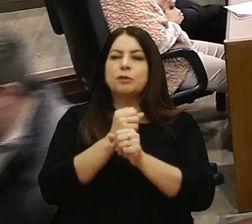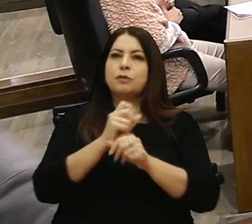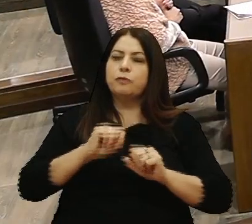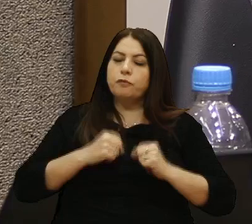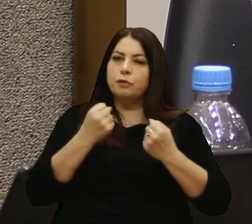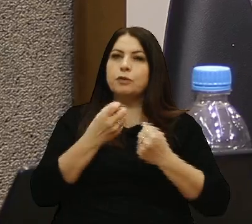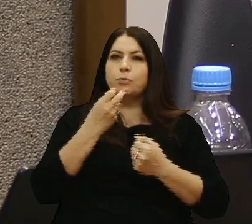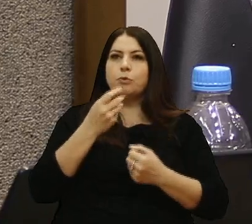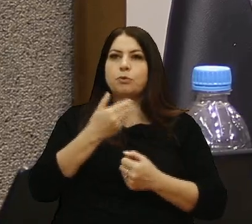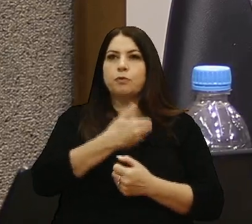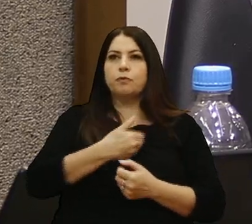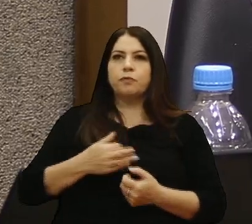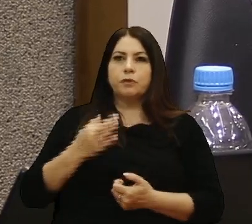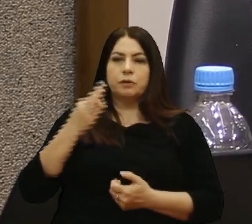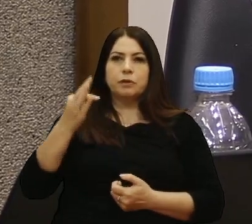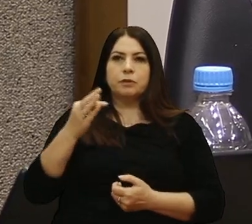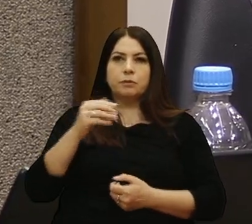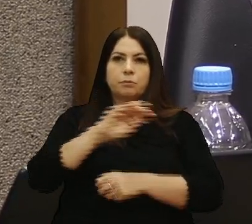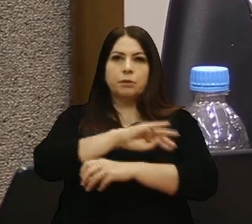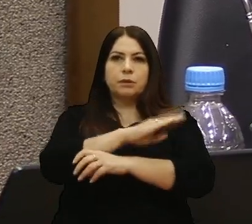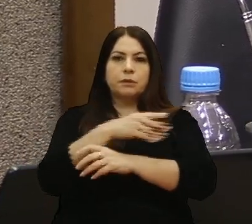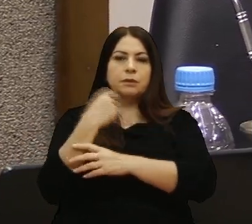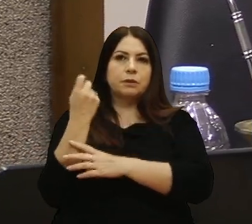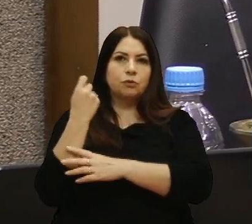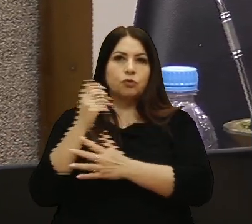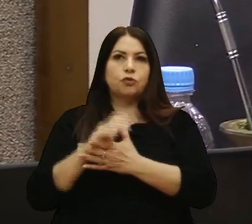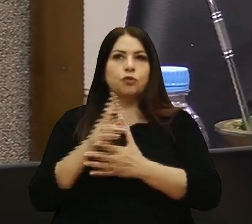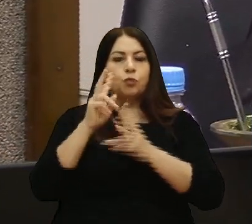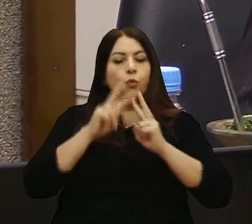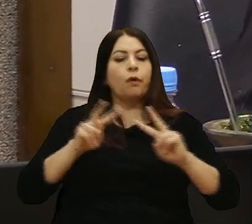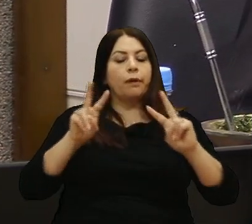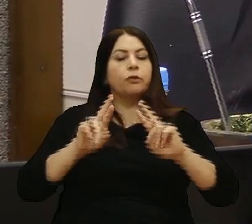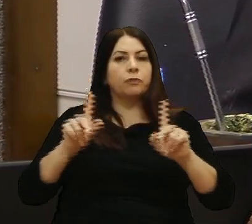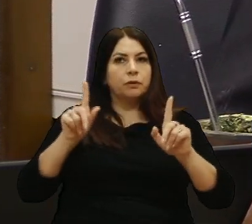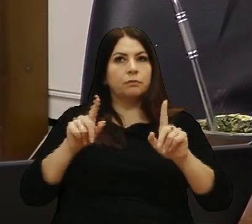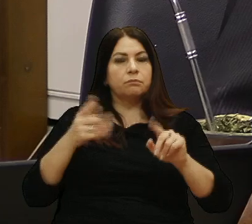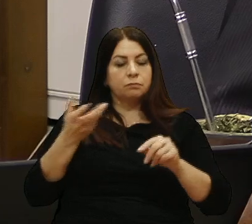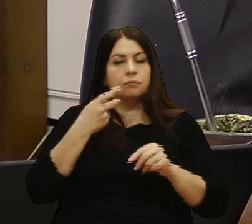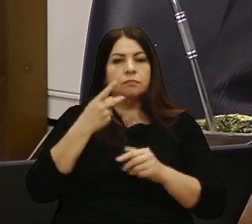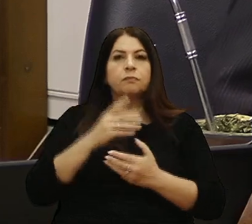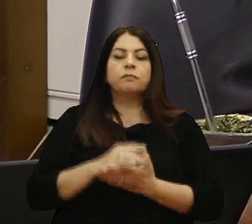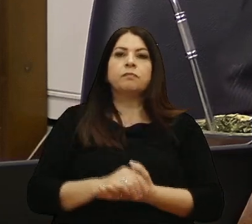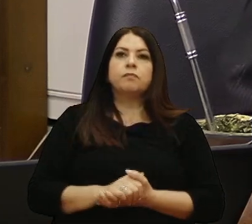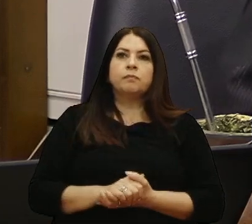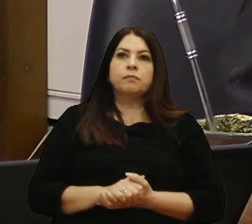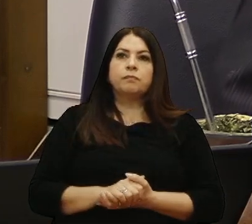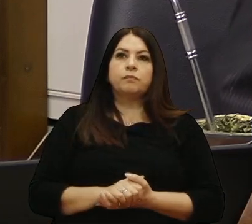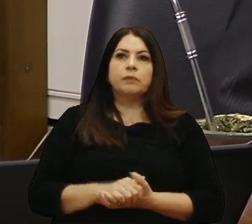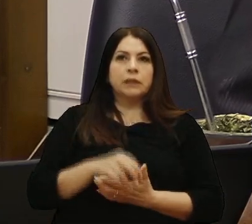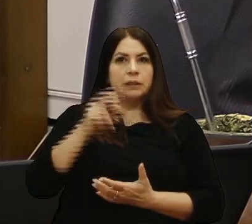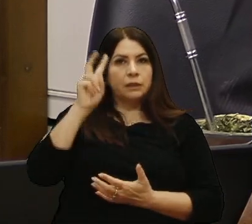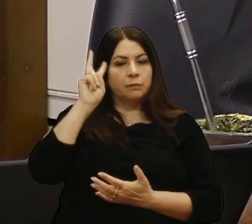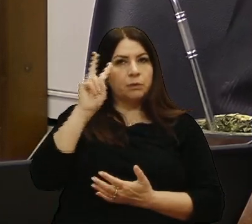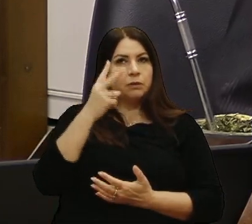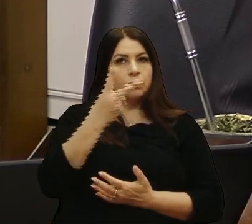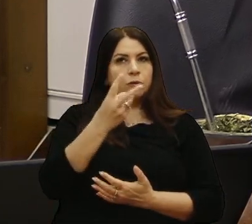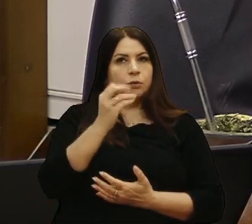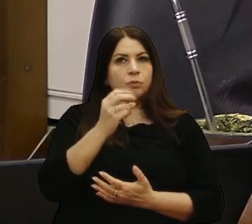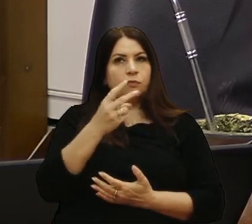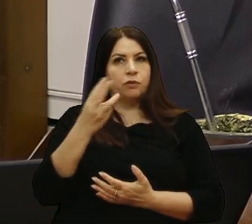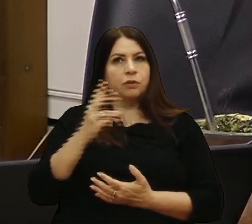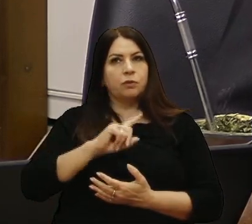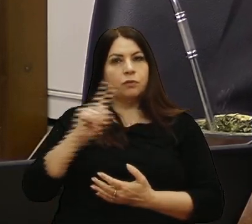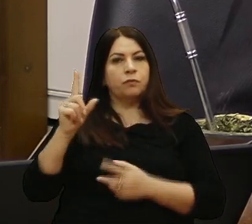está olhando para a Serra Gaúcha com um olhar diferente. Eu quero lembrar que em 2023, quando estive